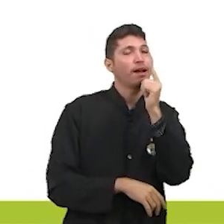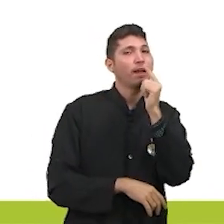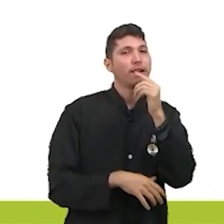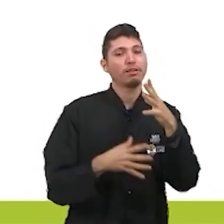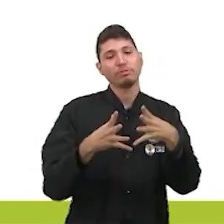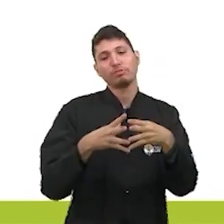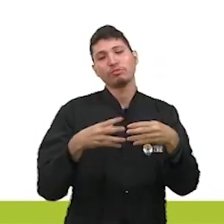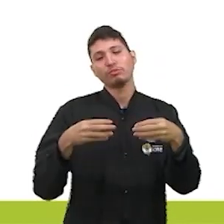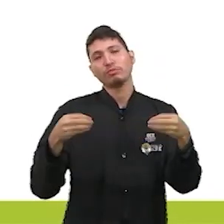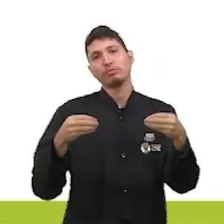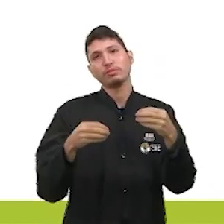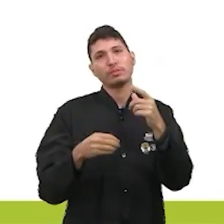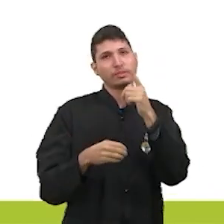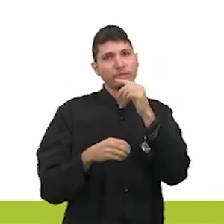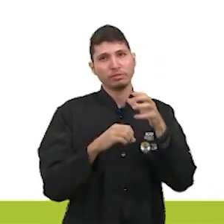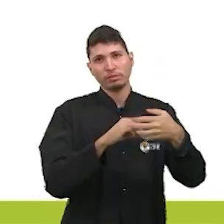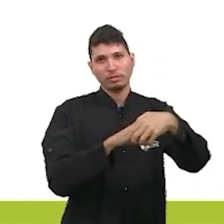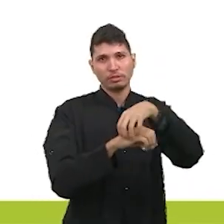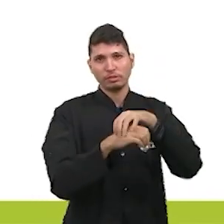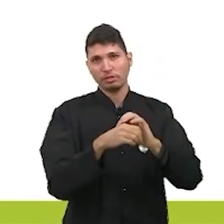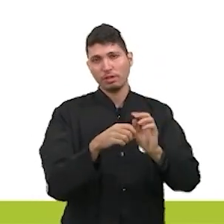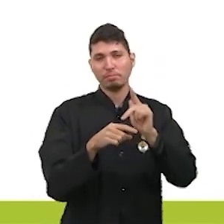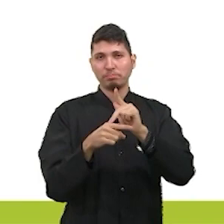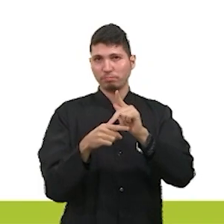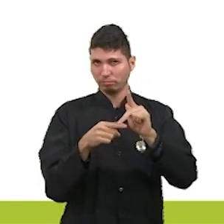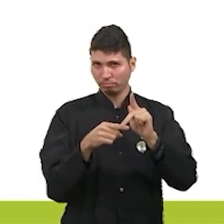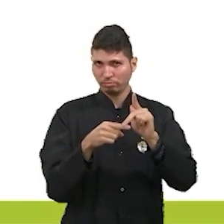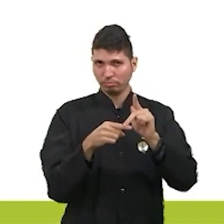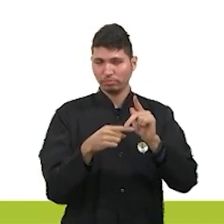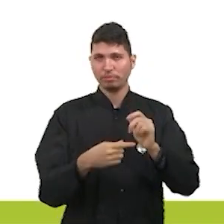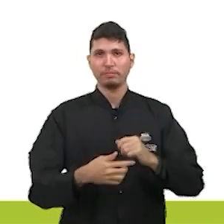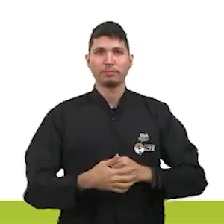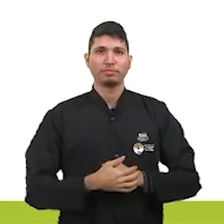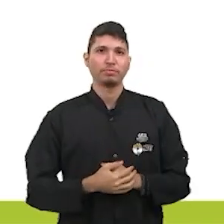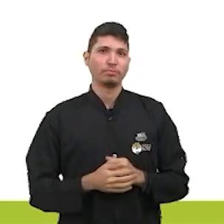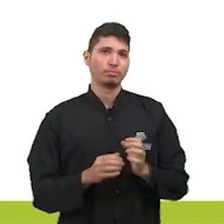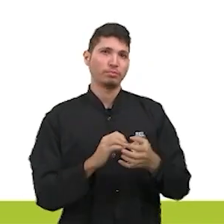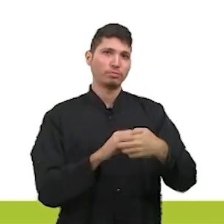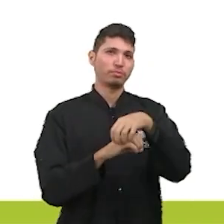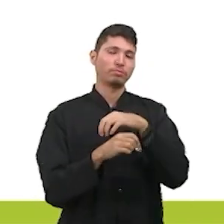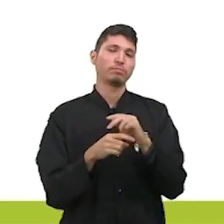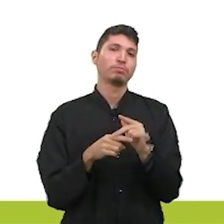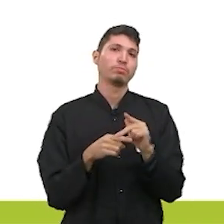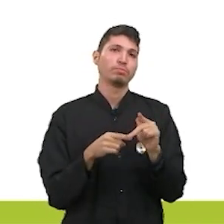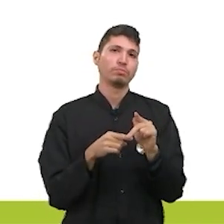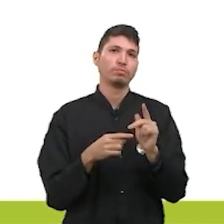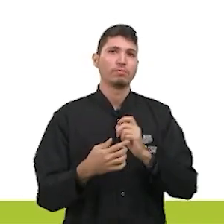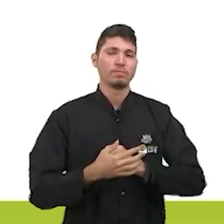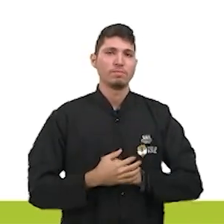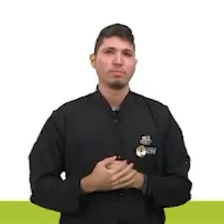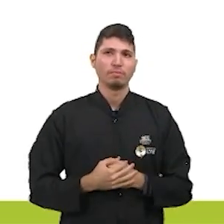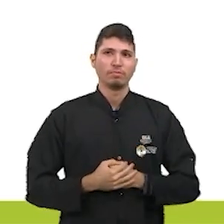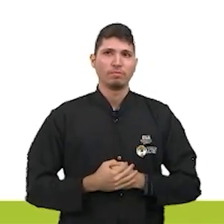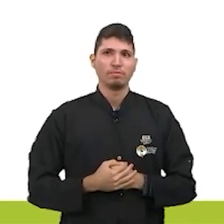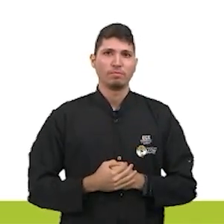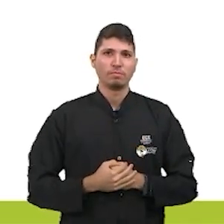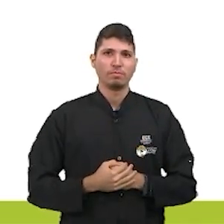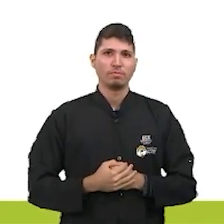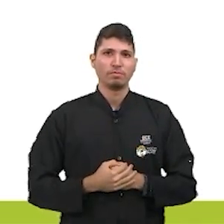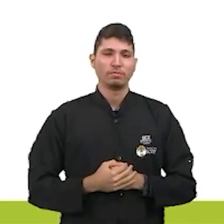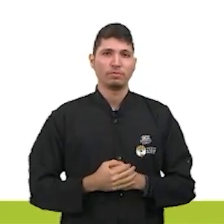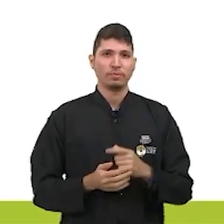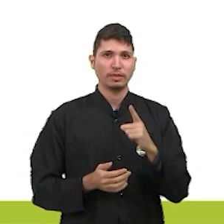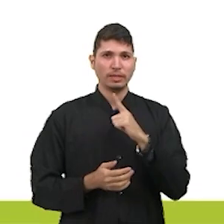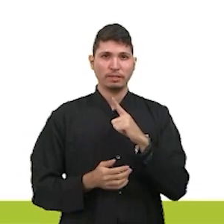uma molécula polar, tá? É uma molécula polar. Então, ela vai possuir